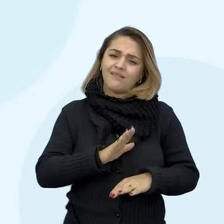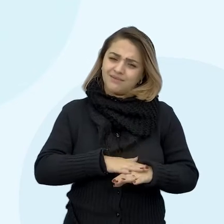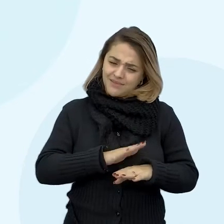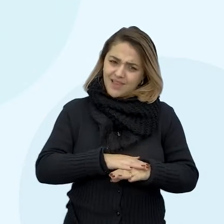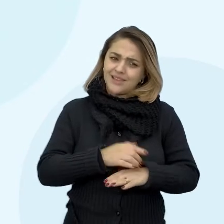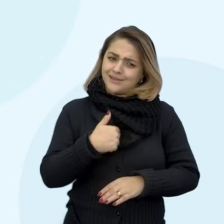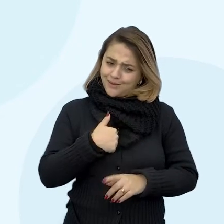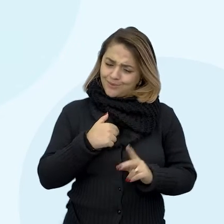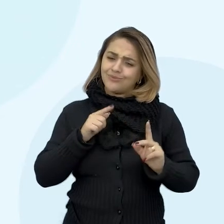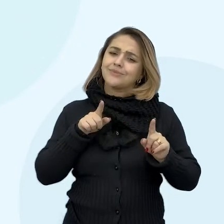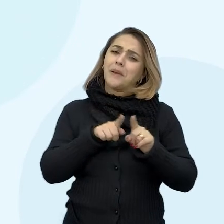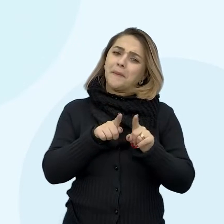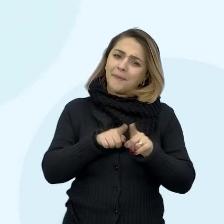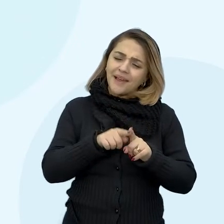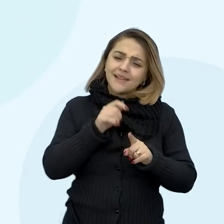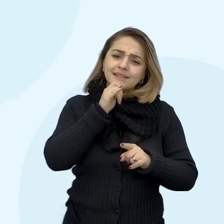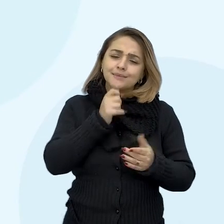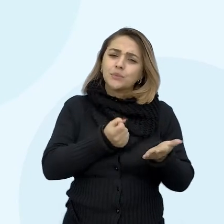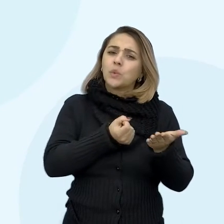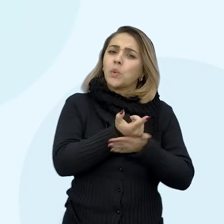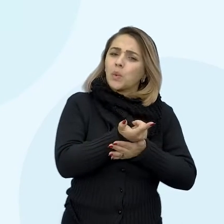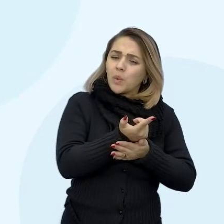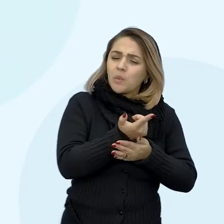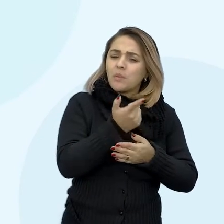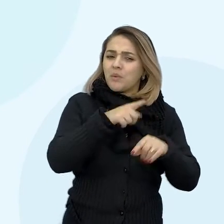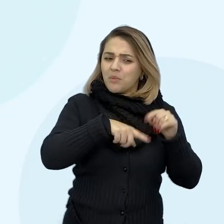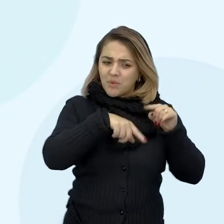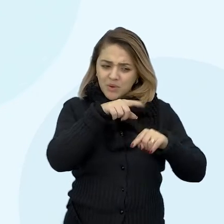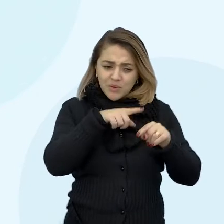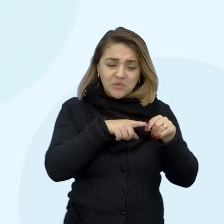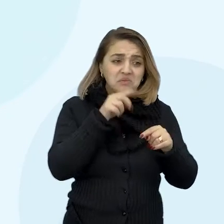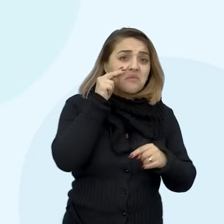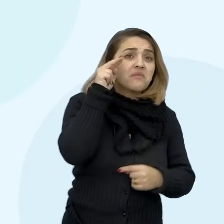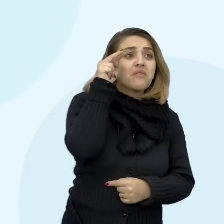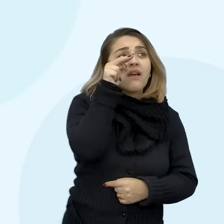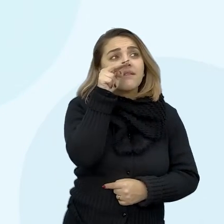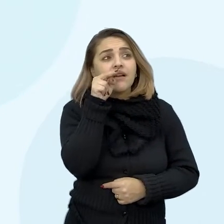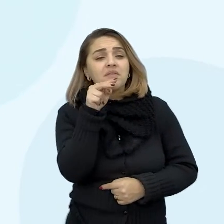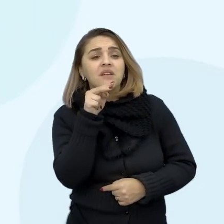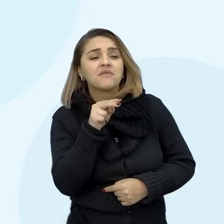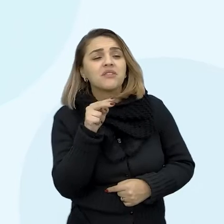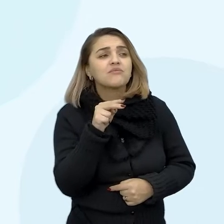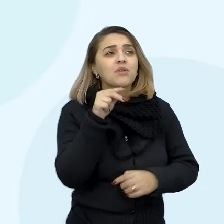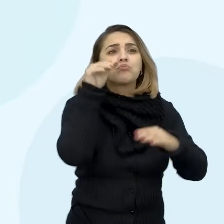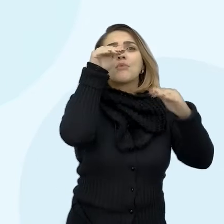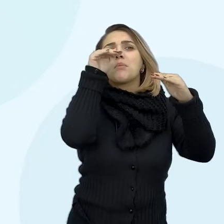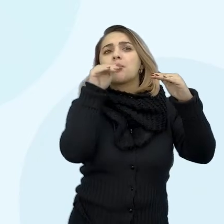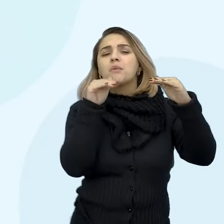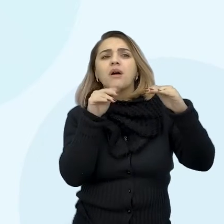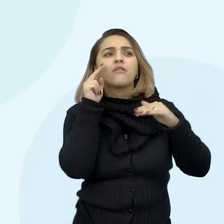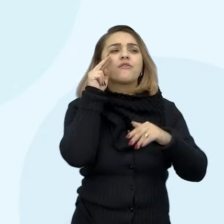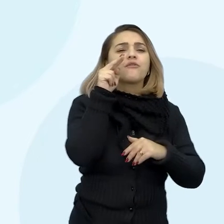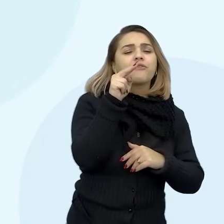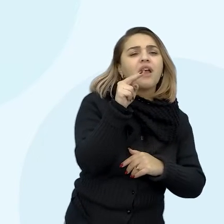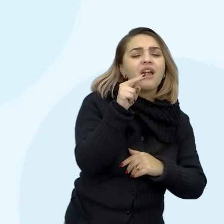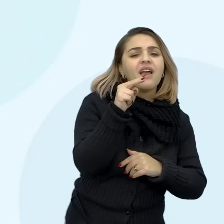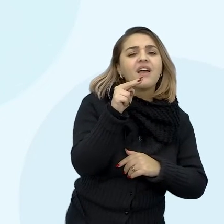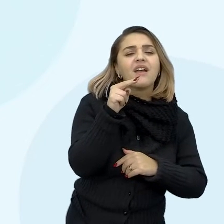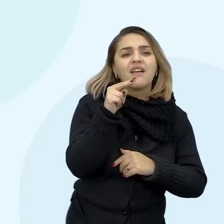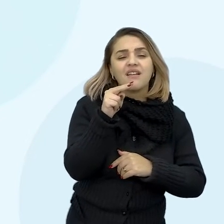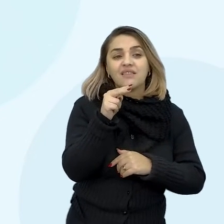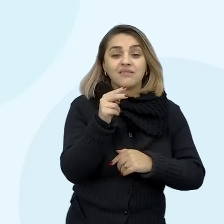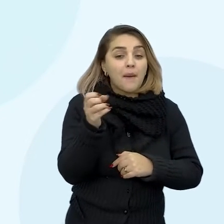inclusive eu, vai comprar um produto, fica lá mexendo na prateleira para achar aquele que foi produzido o